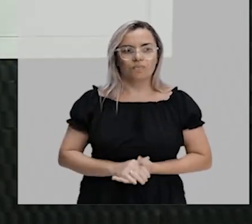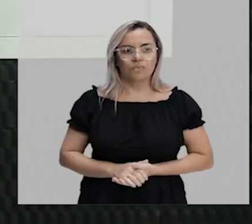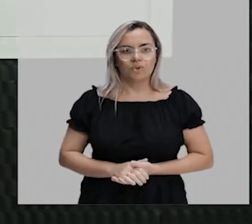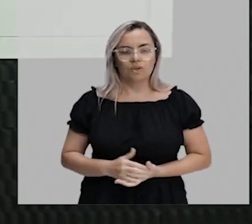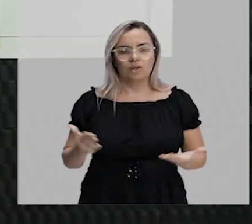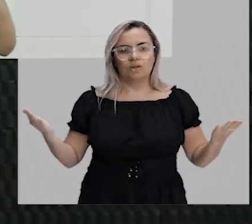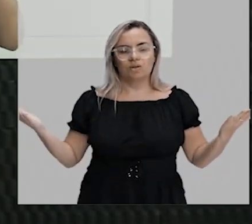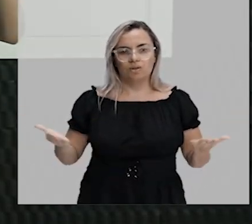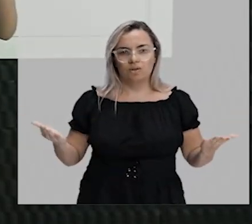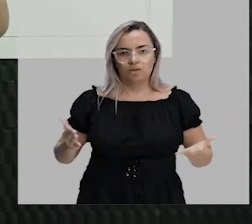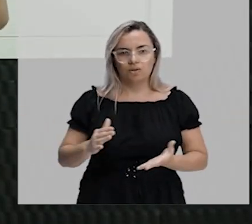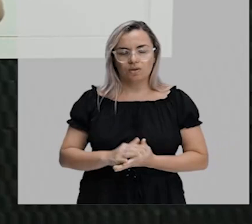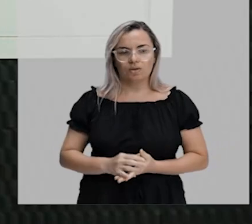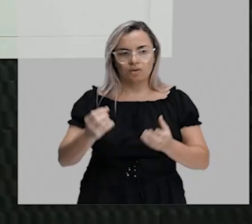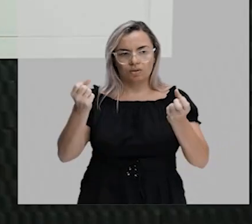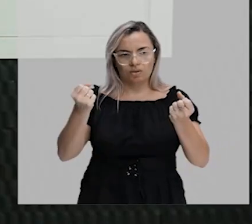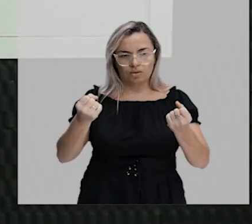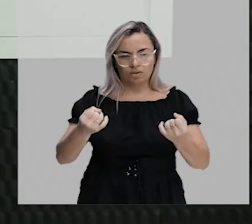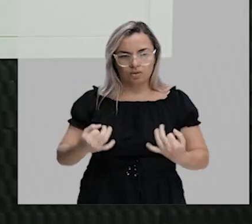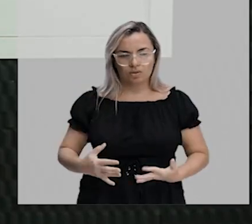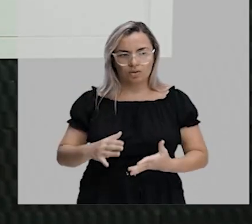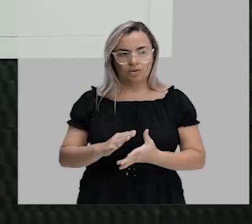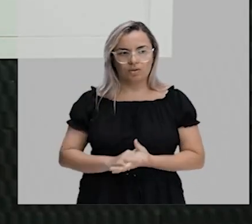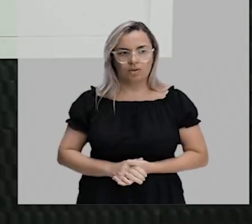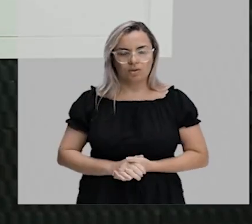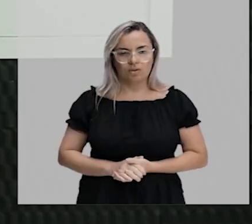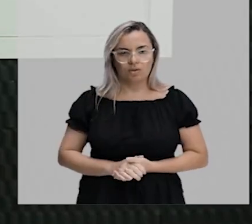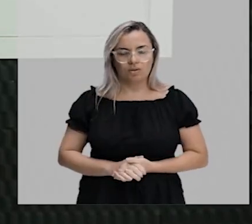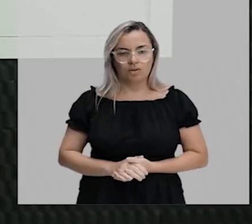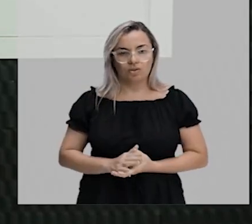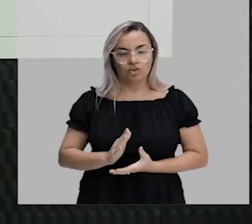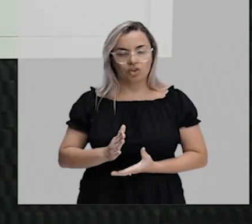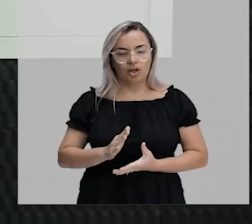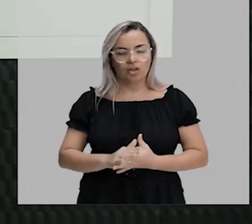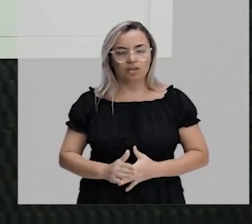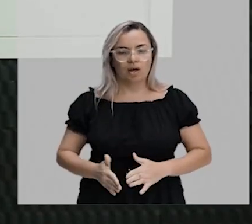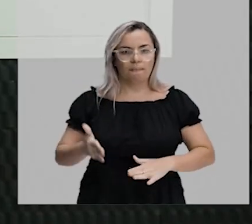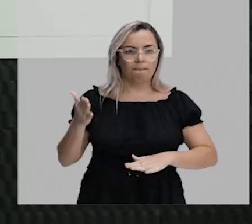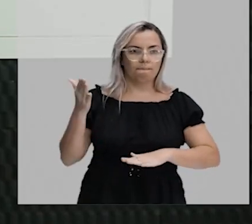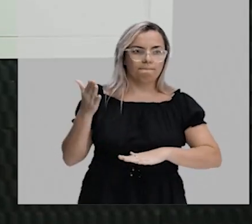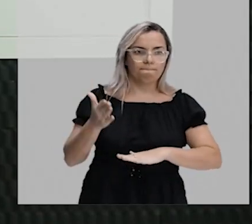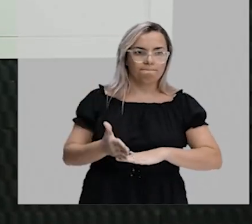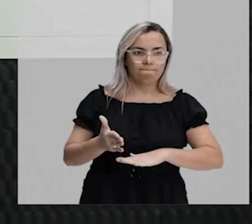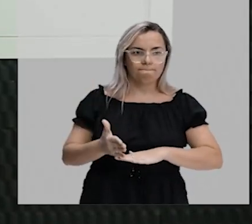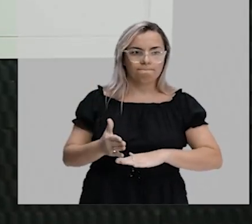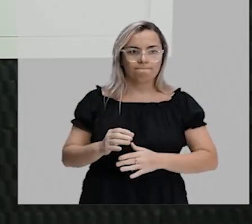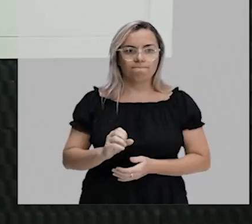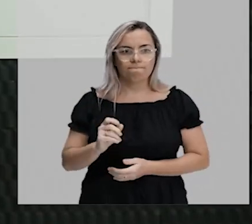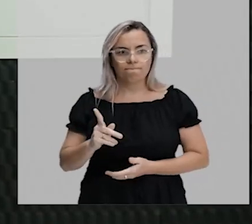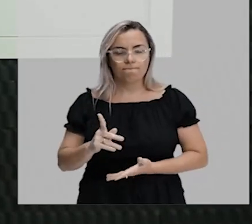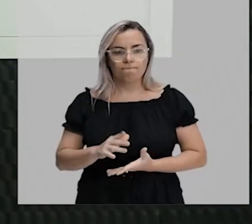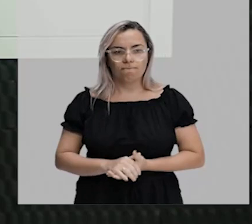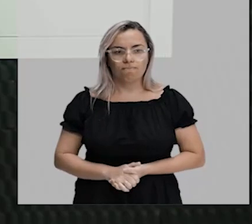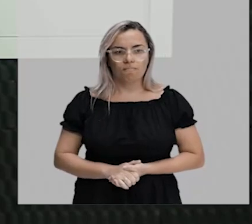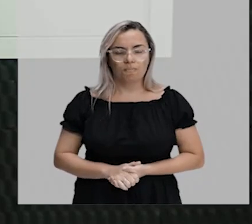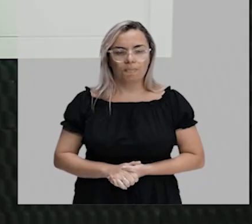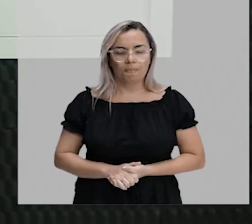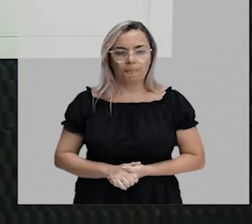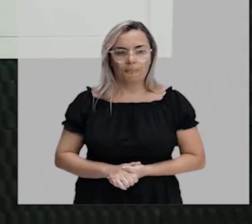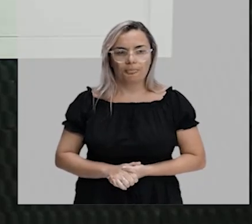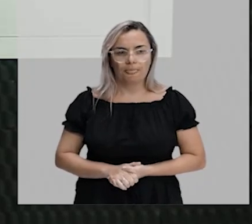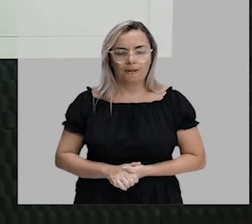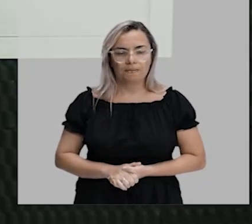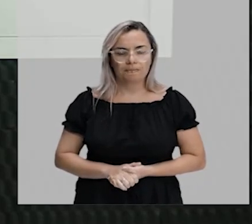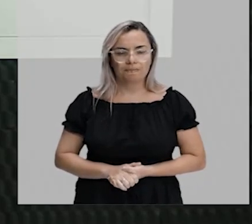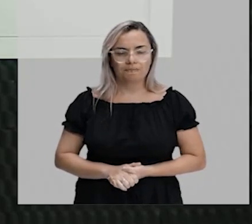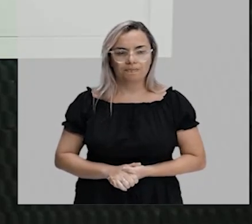quando você vai falar da modernidade, ok? A modernidade